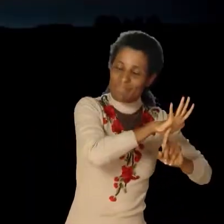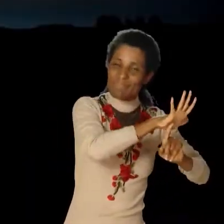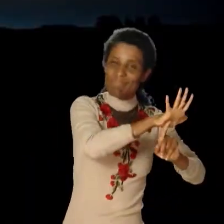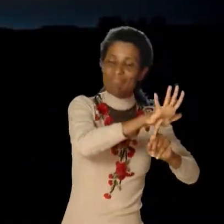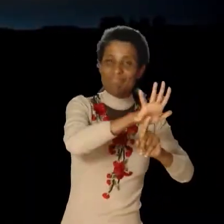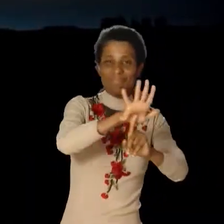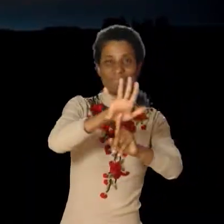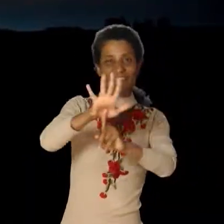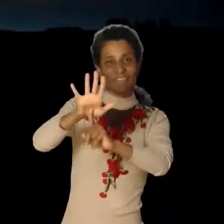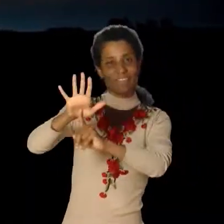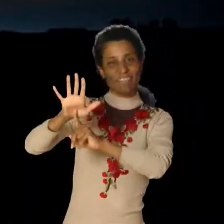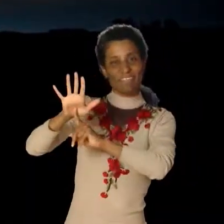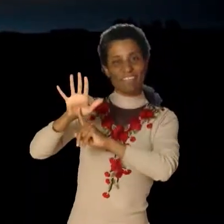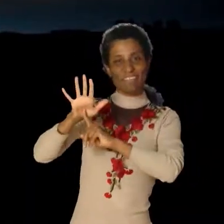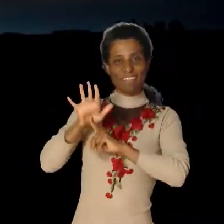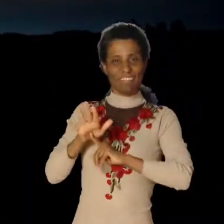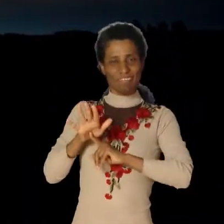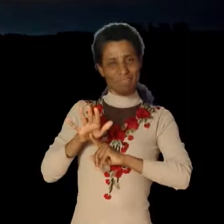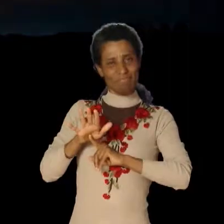erguendo